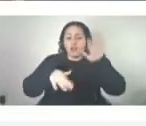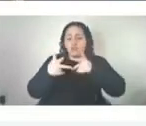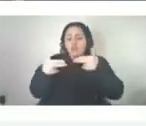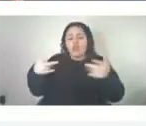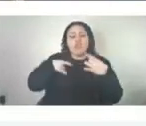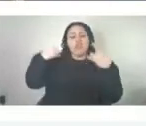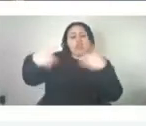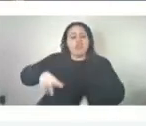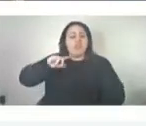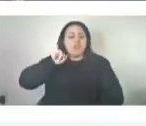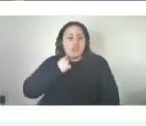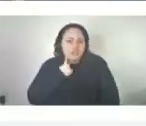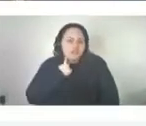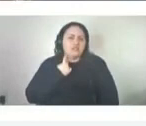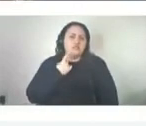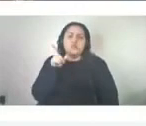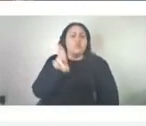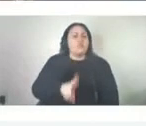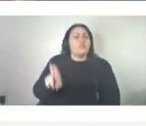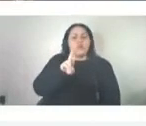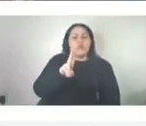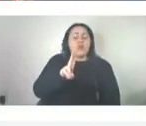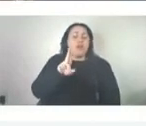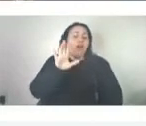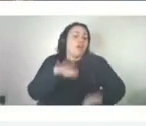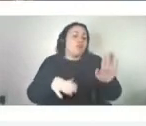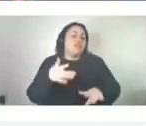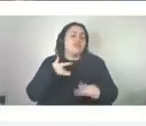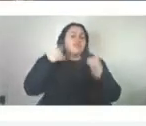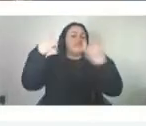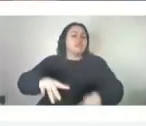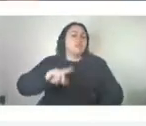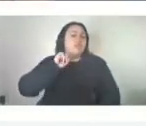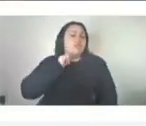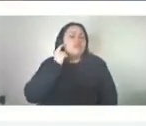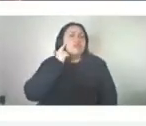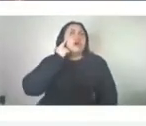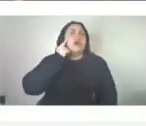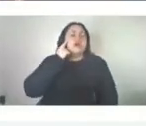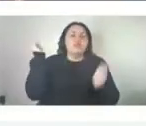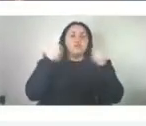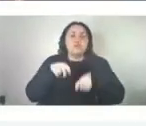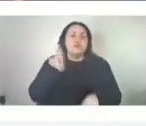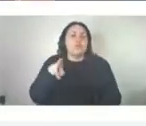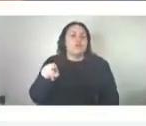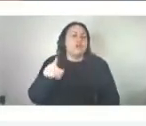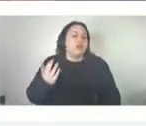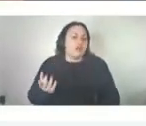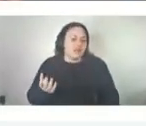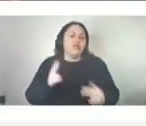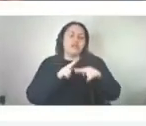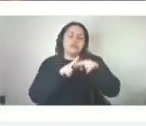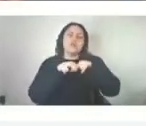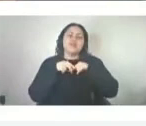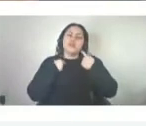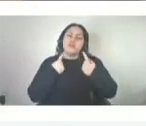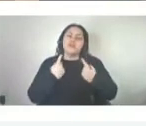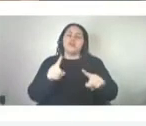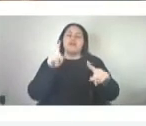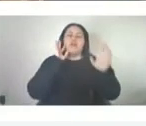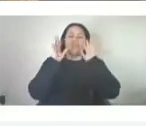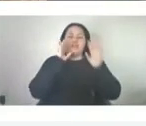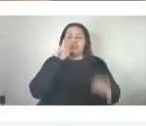vezes coisas que tu descarta, tu vai usar lá na frente. Então, fazendo essa reflexão, trazendo essa reflexão para a gente como